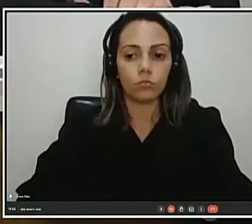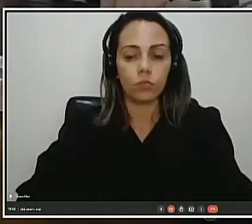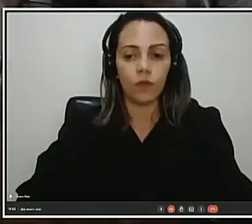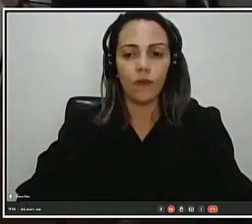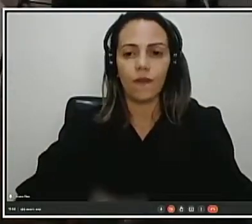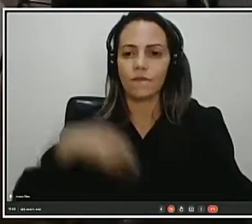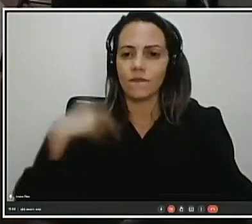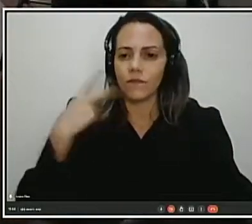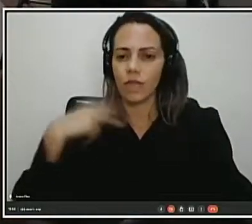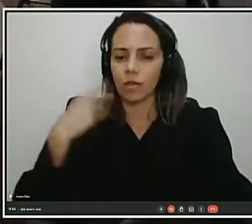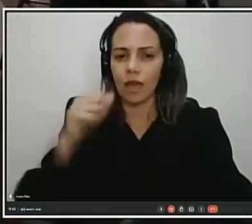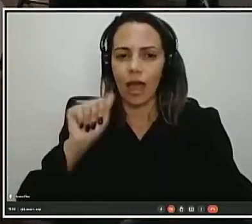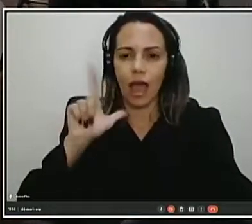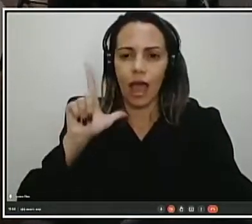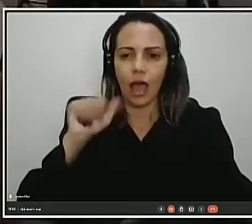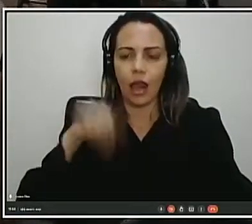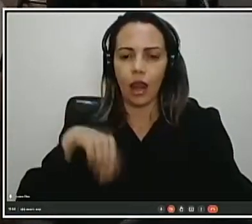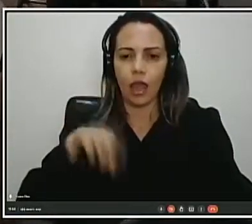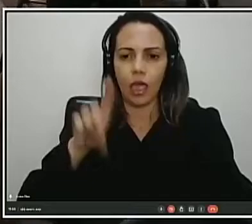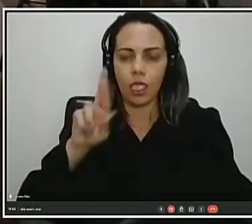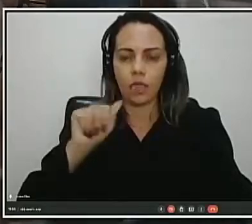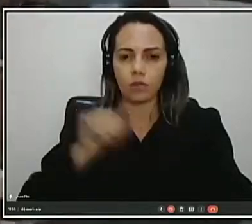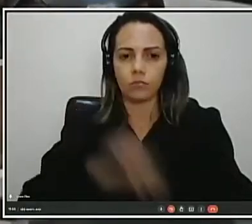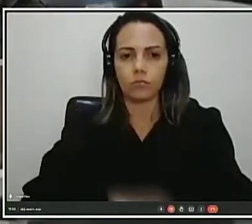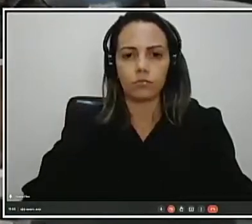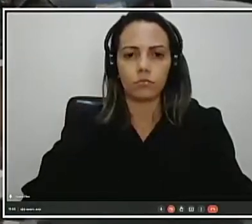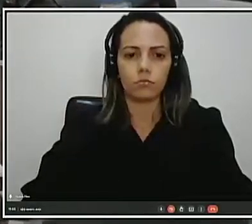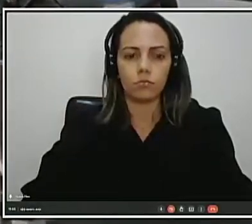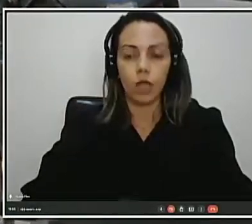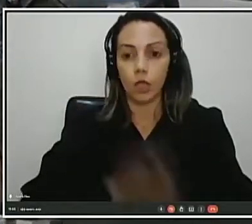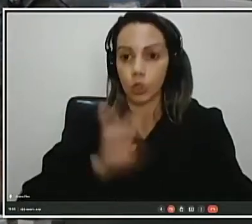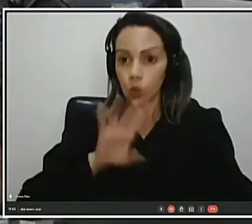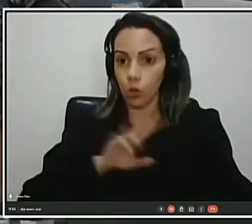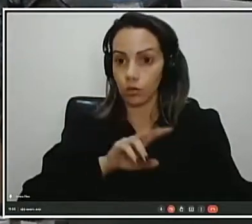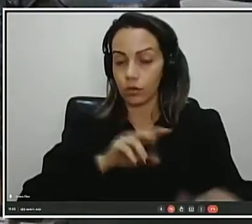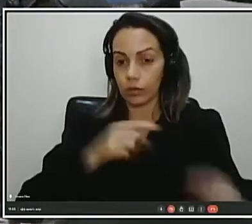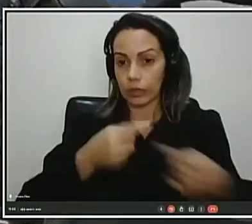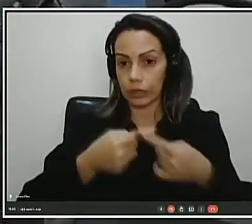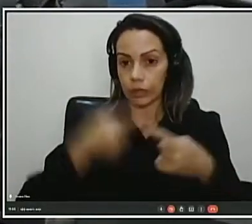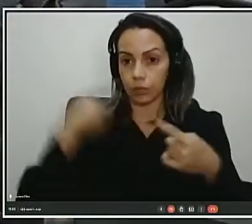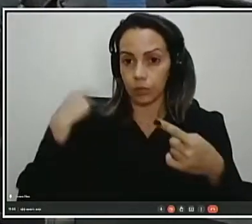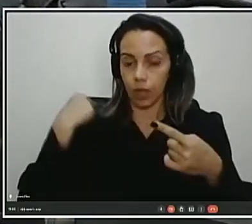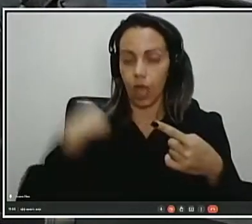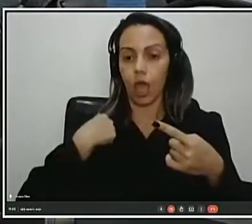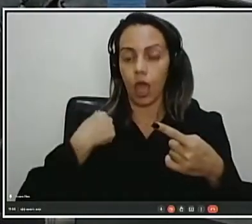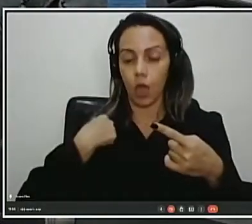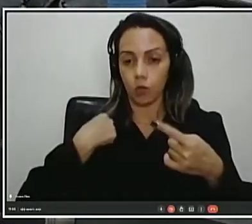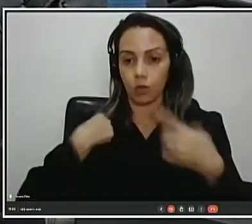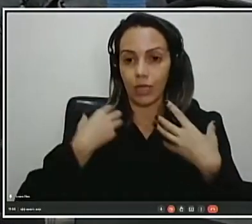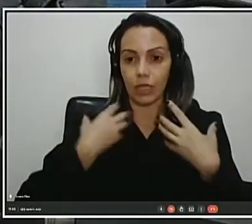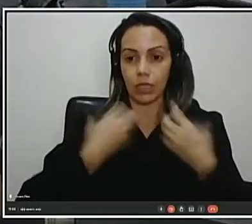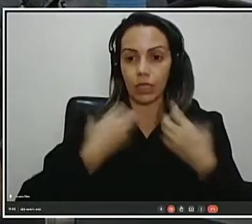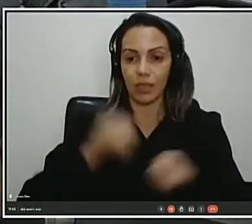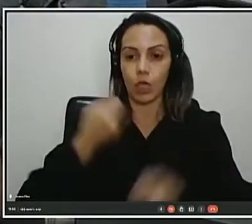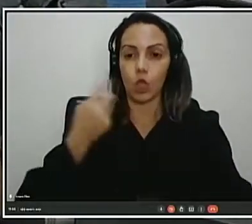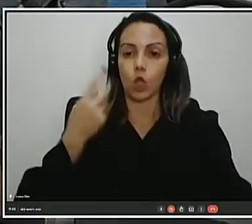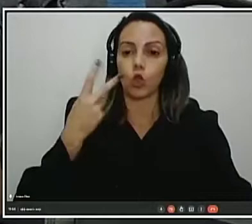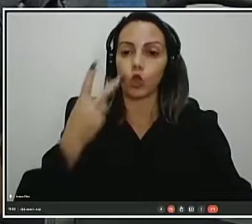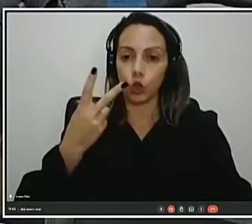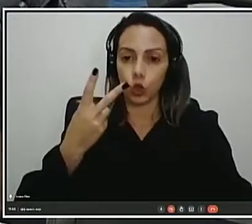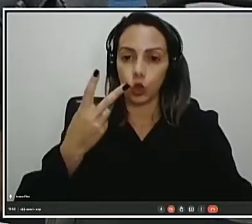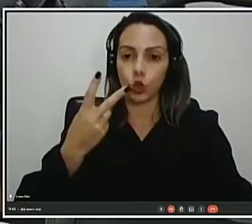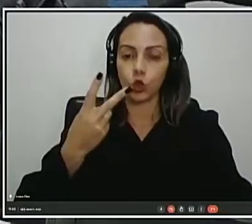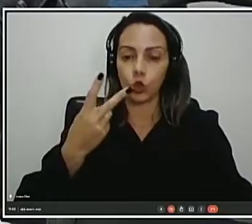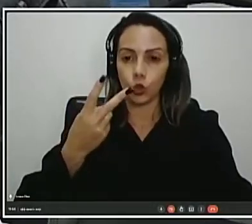vereadora Alandra Roveda. Só na semana passada, recebi 2 relatos de crimes